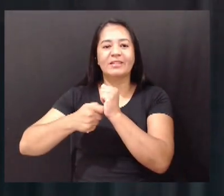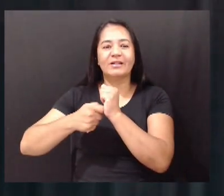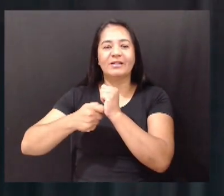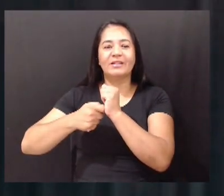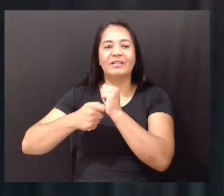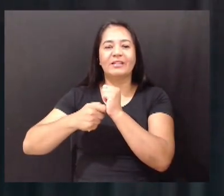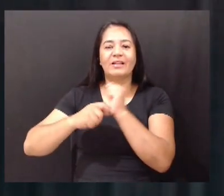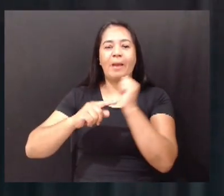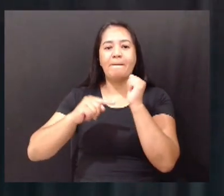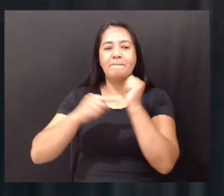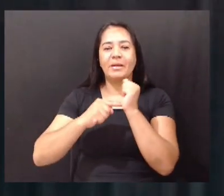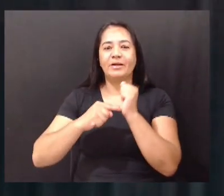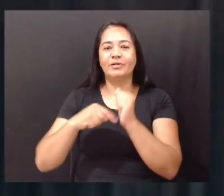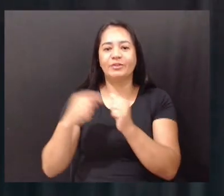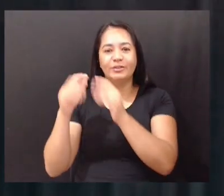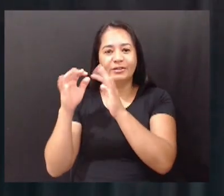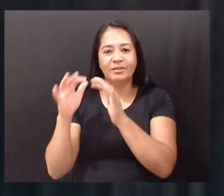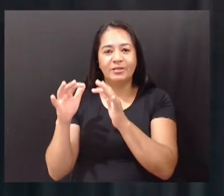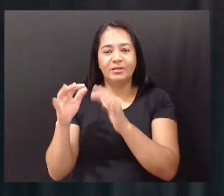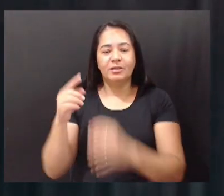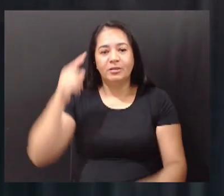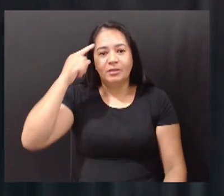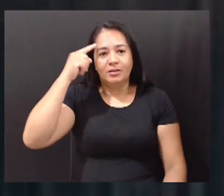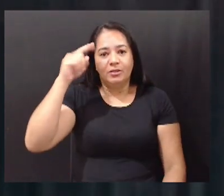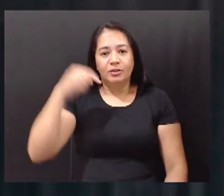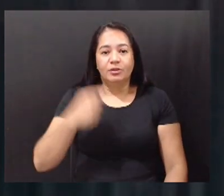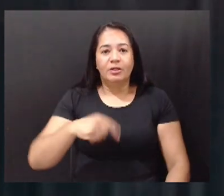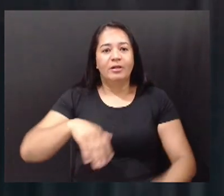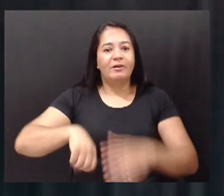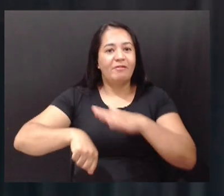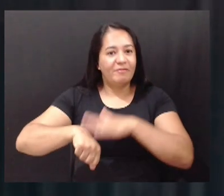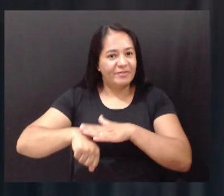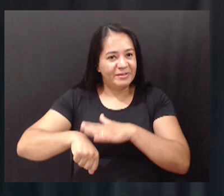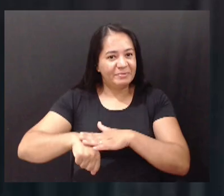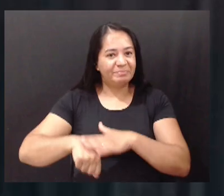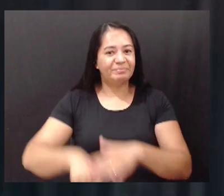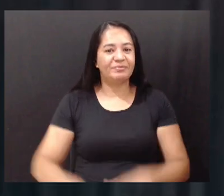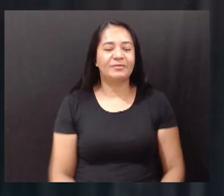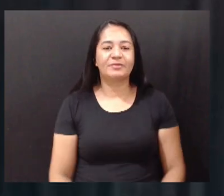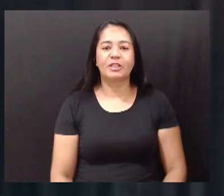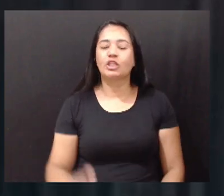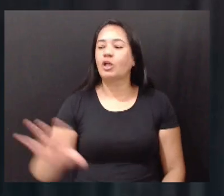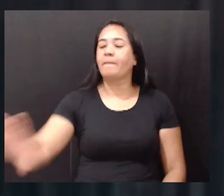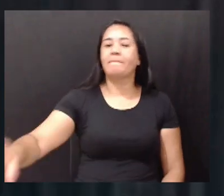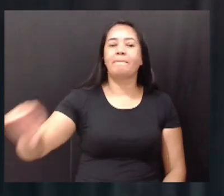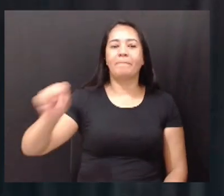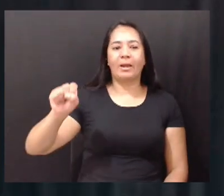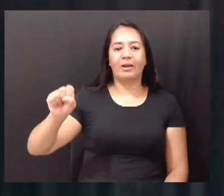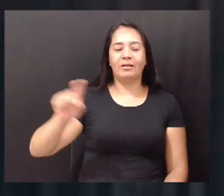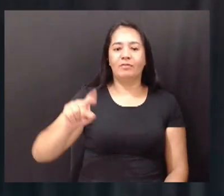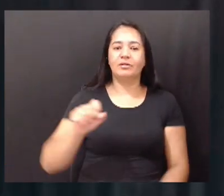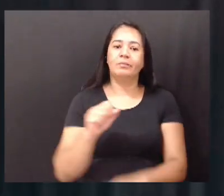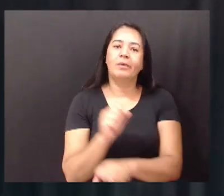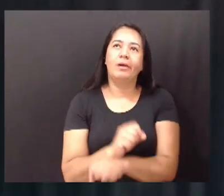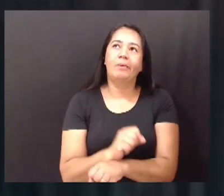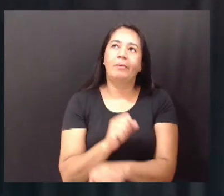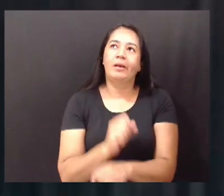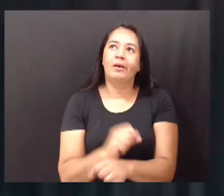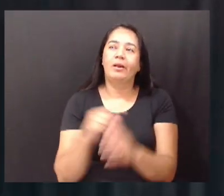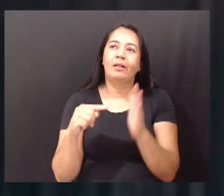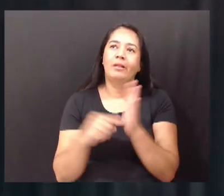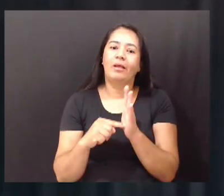cérebro repensar o que a gente está fazendo. Então, não é só você pegar o celular, você vai ter que esperar alguns segundos até ele ligar. Isso já faz a